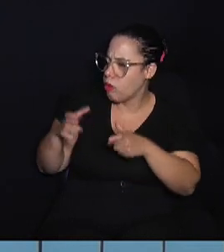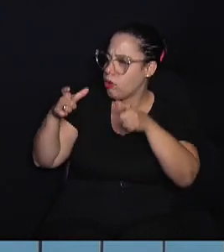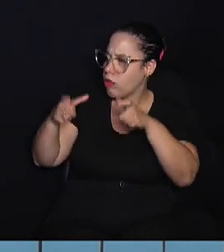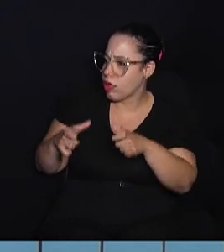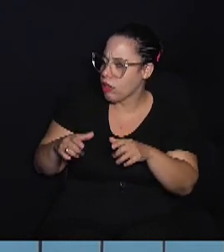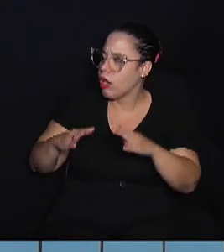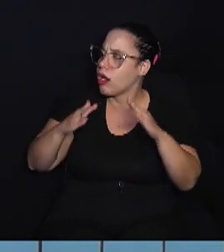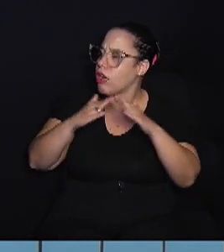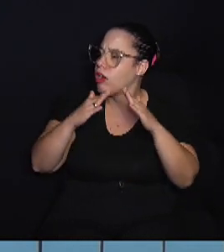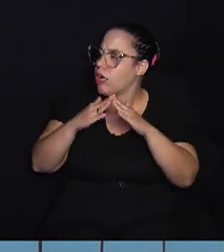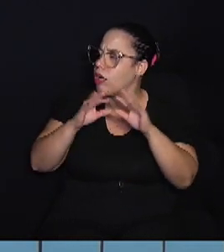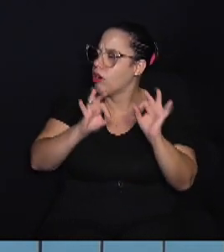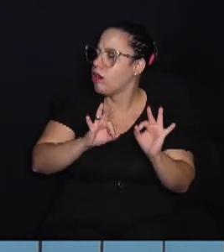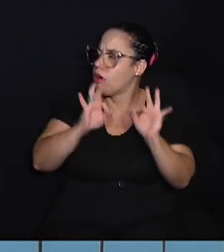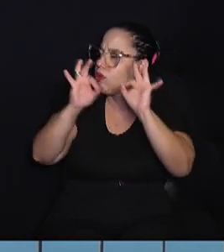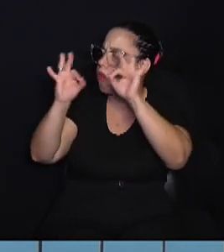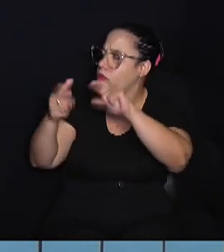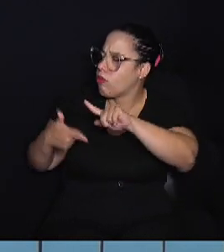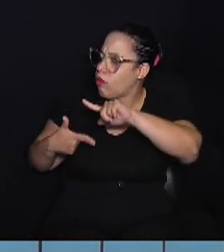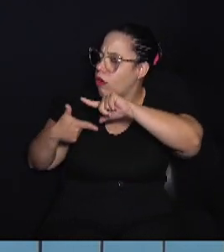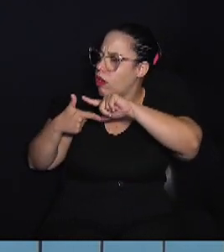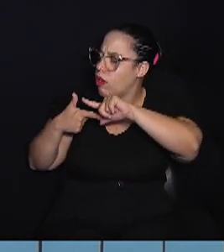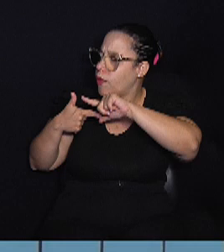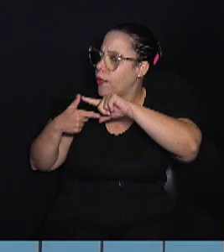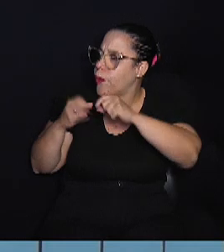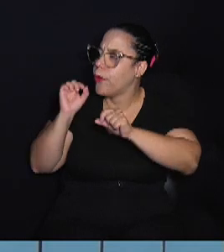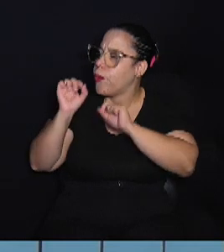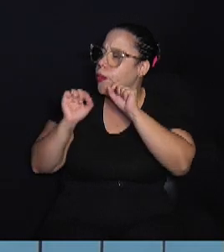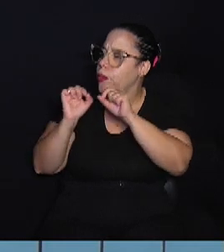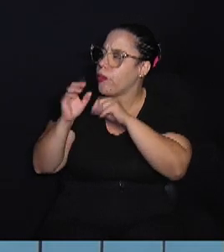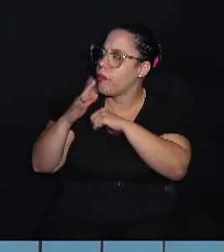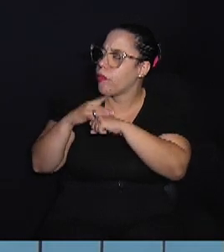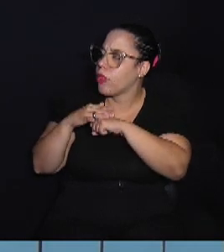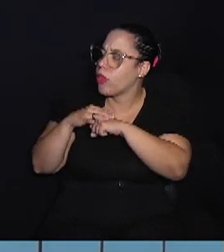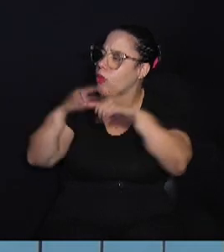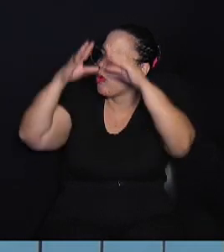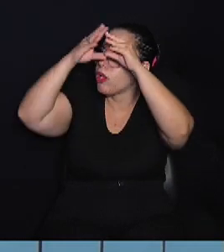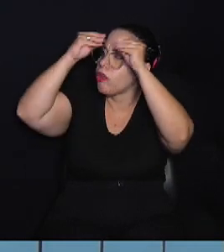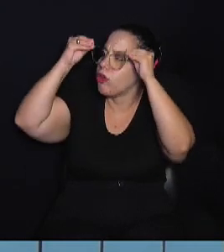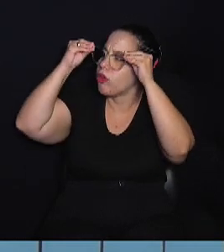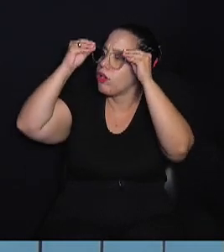está em casa acompanhando aqui o nosso quadro, o que é a doença do Alzheimer?